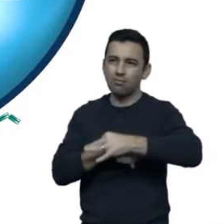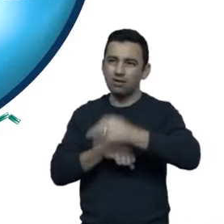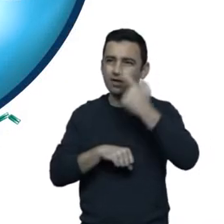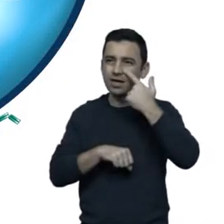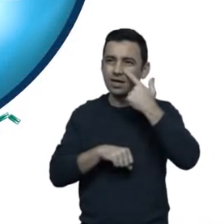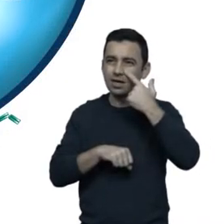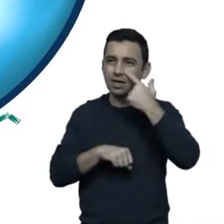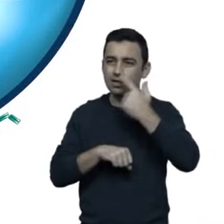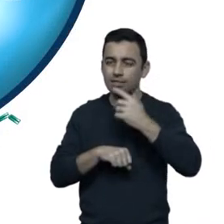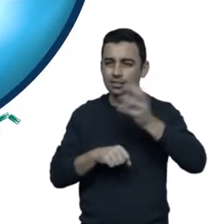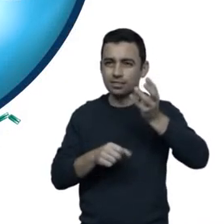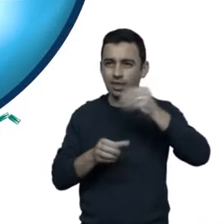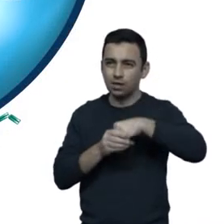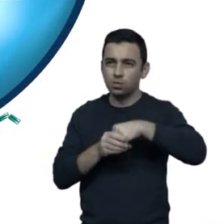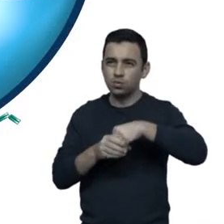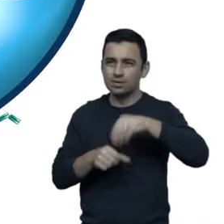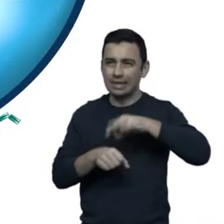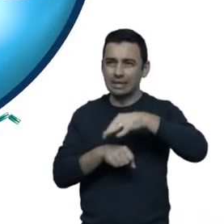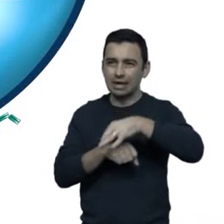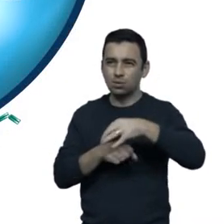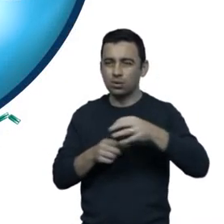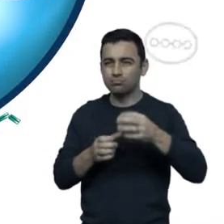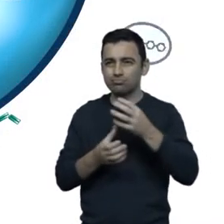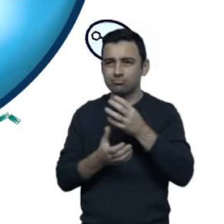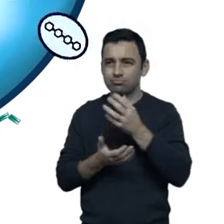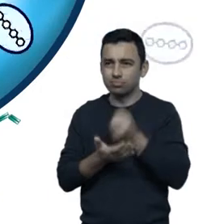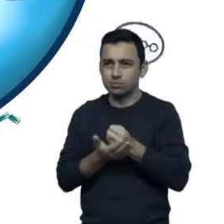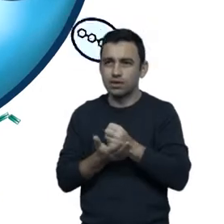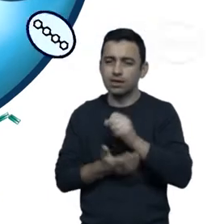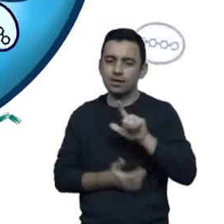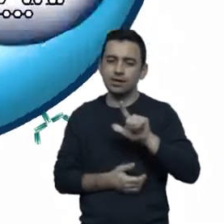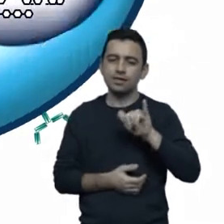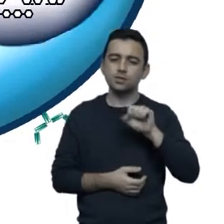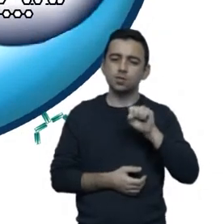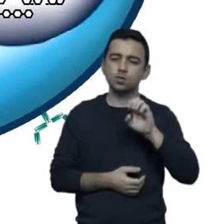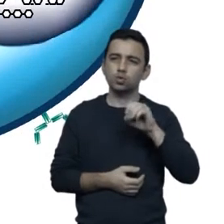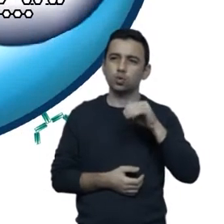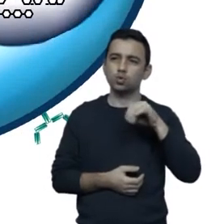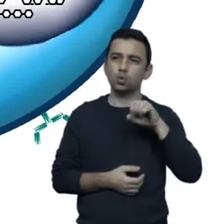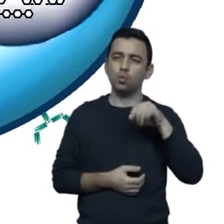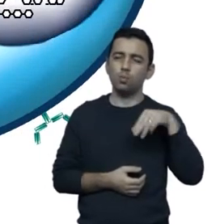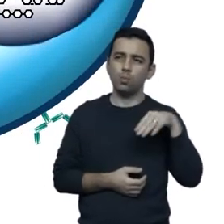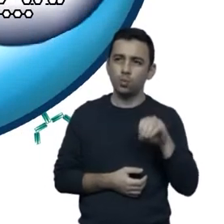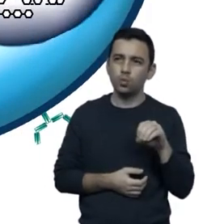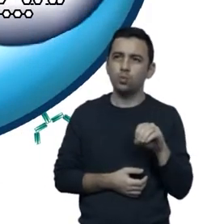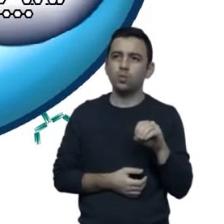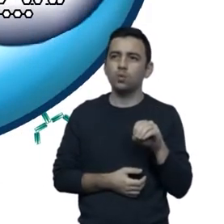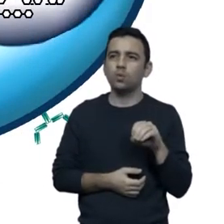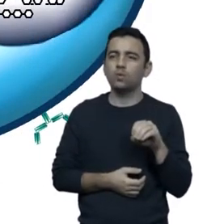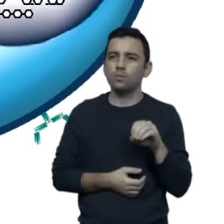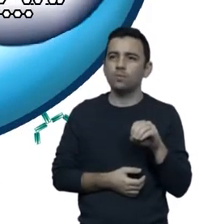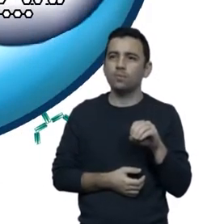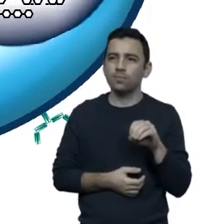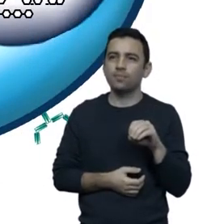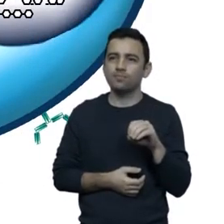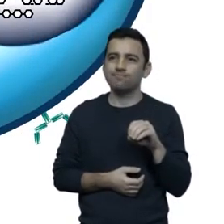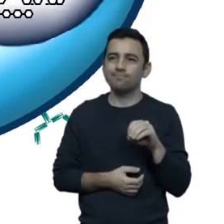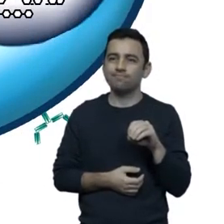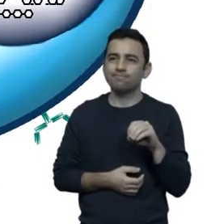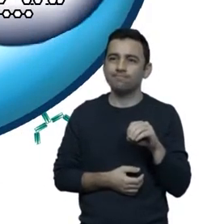acumulam dentro da célula, mais precisamente dentro do lisossomo, podemos passar. Né? Isso faz com